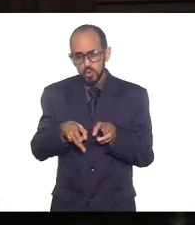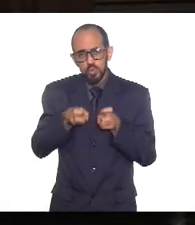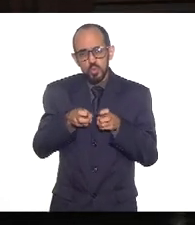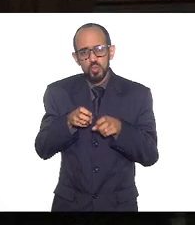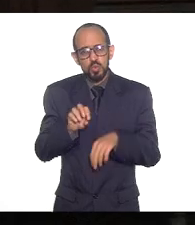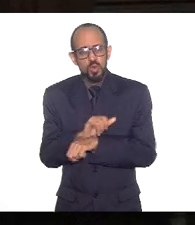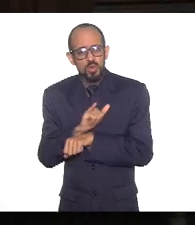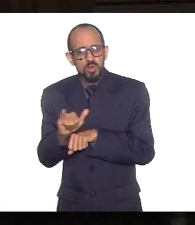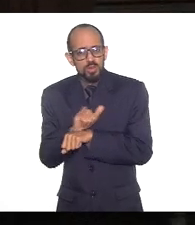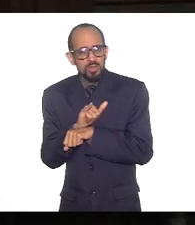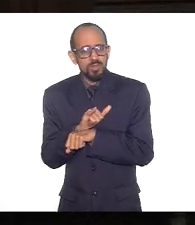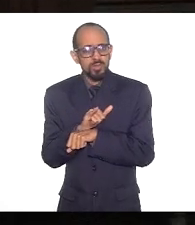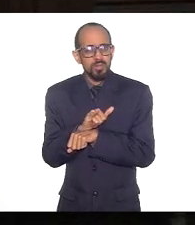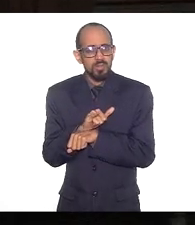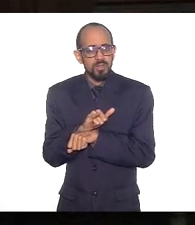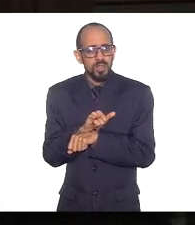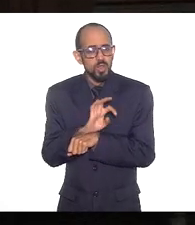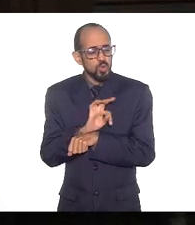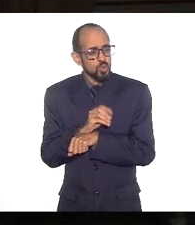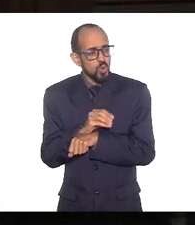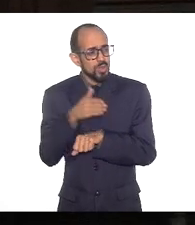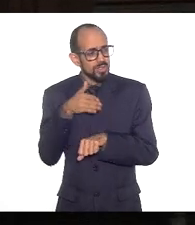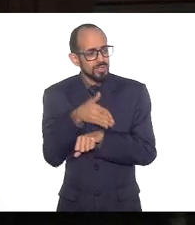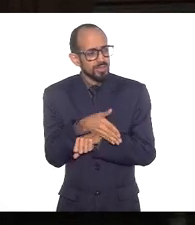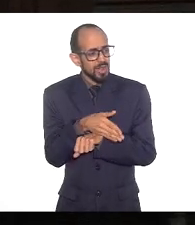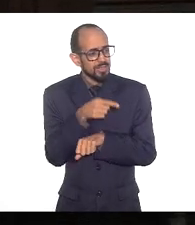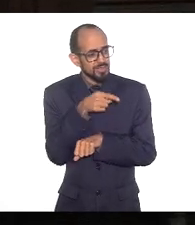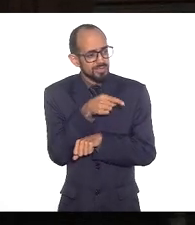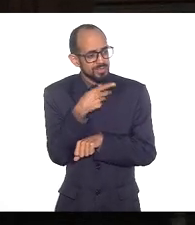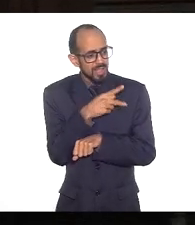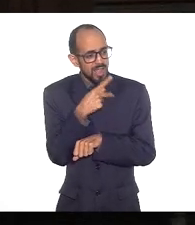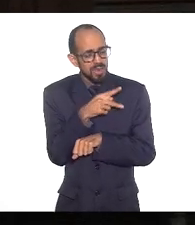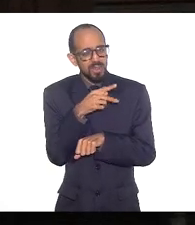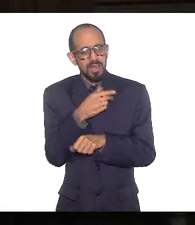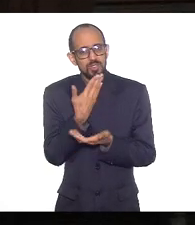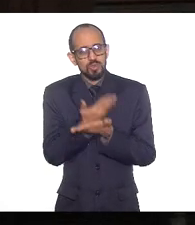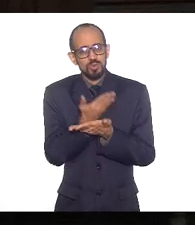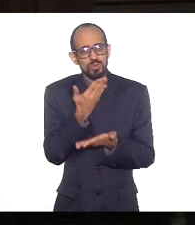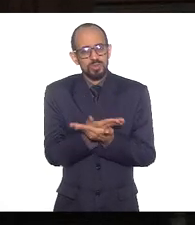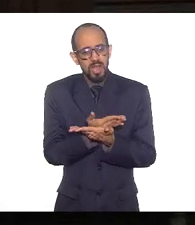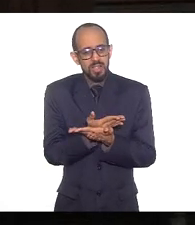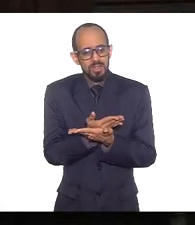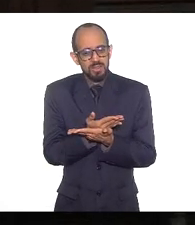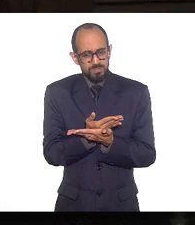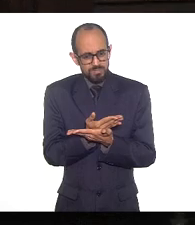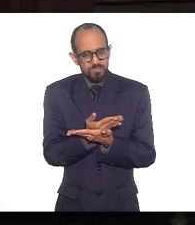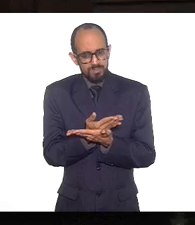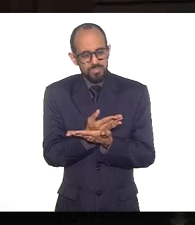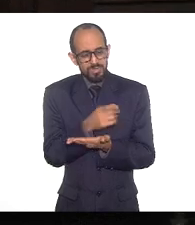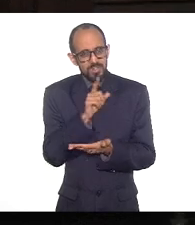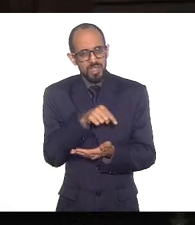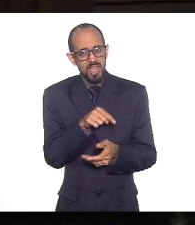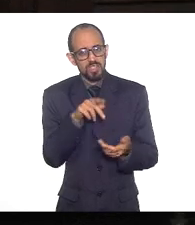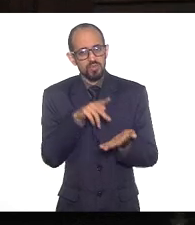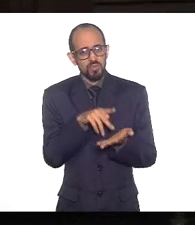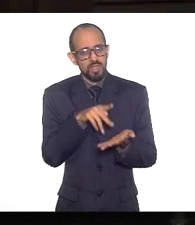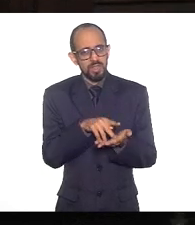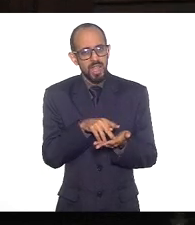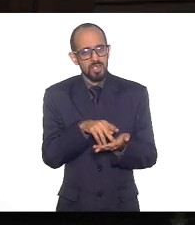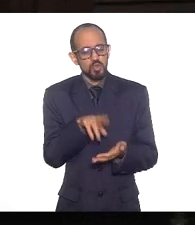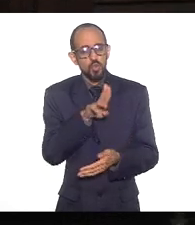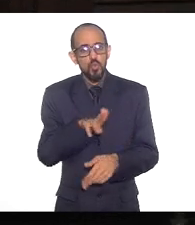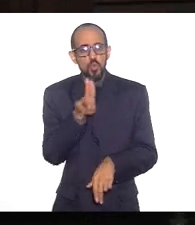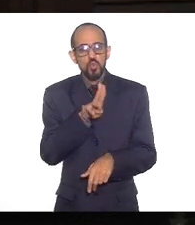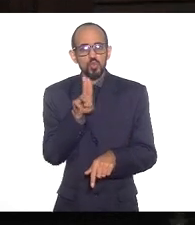toda a interferência dele é super positiva super bem estudada e são extremamente úteis